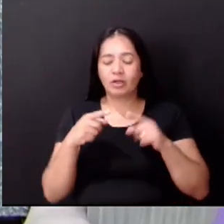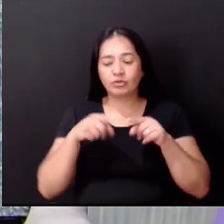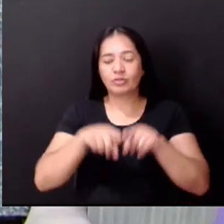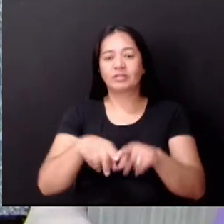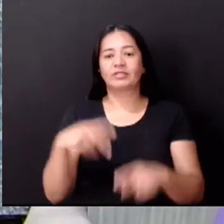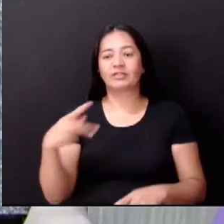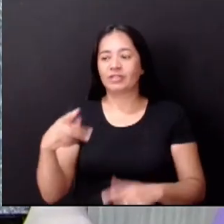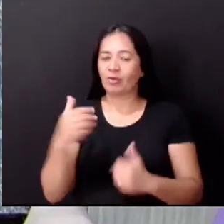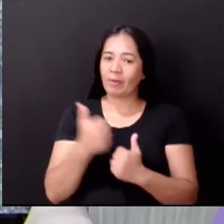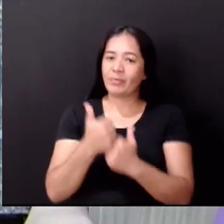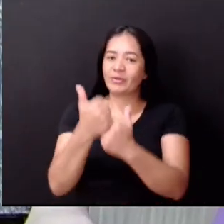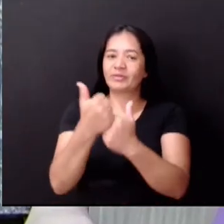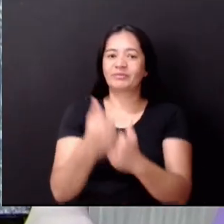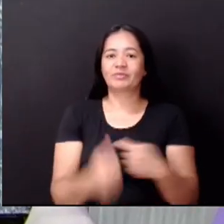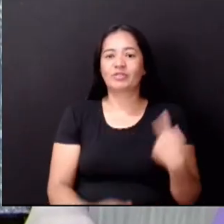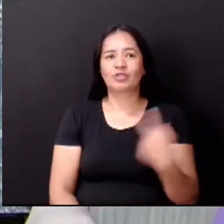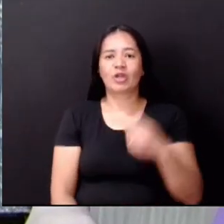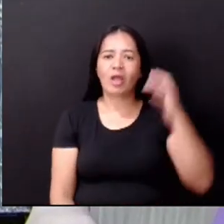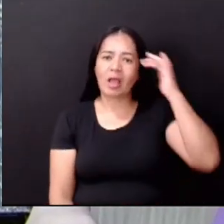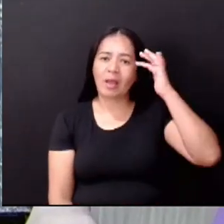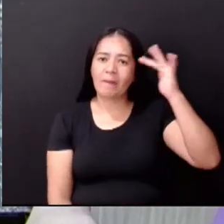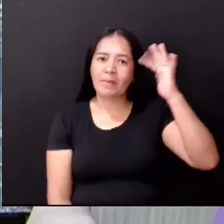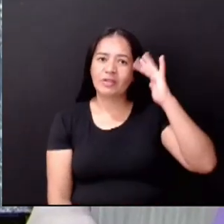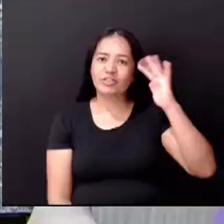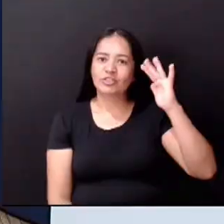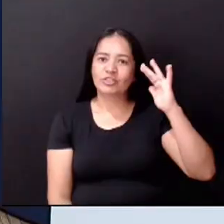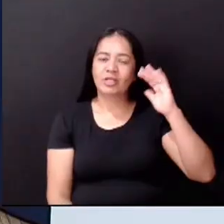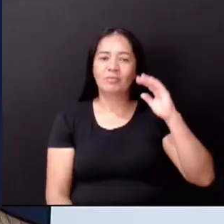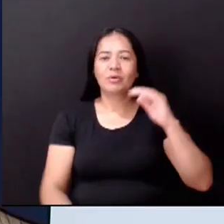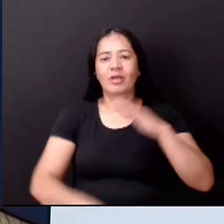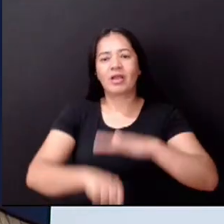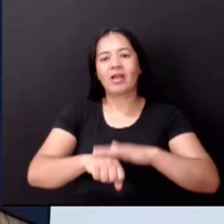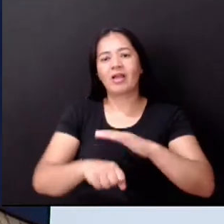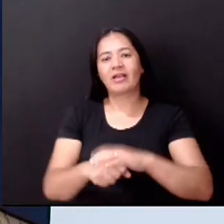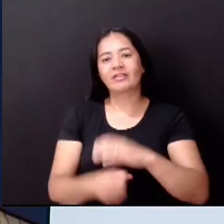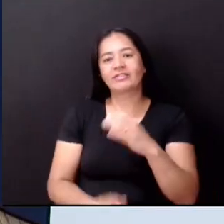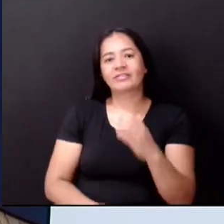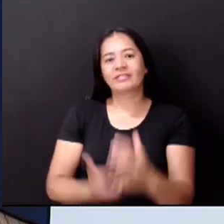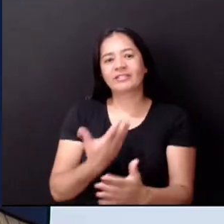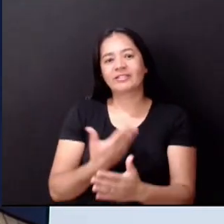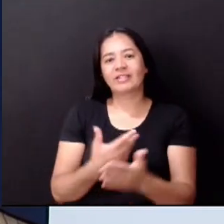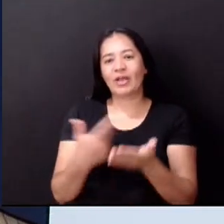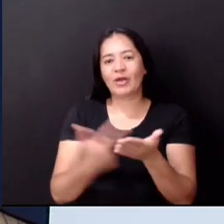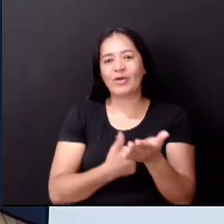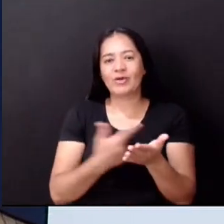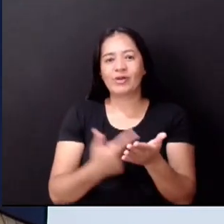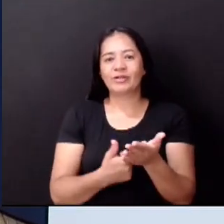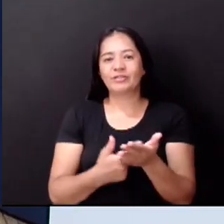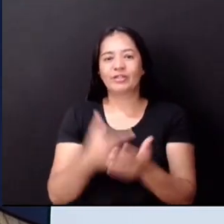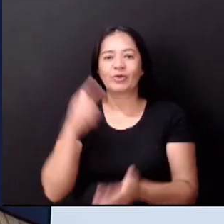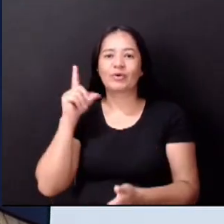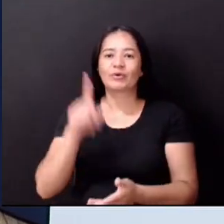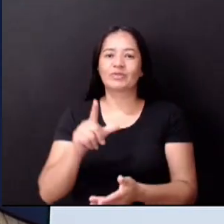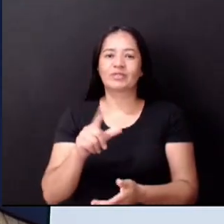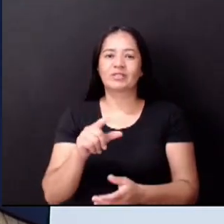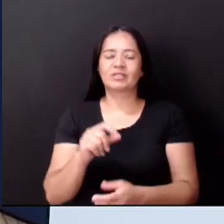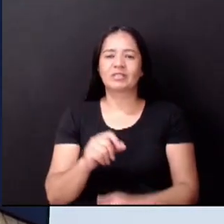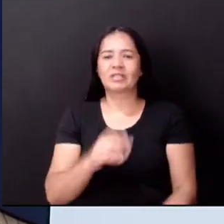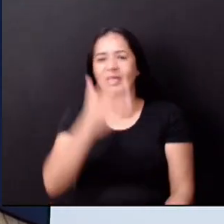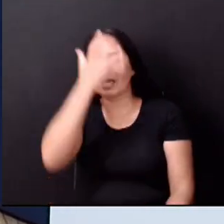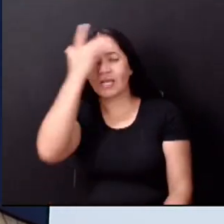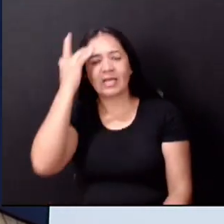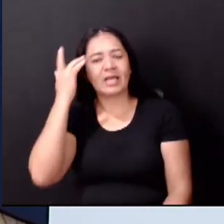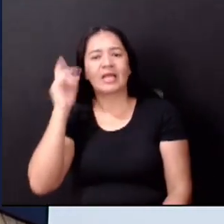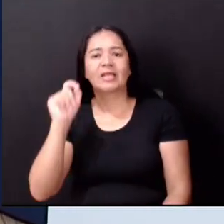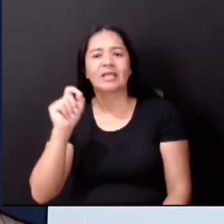nós imaginamos criar uma obra que desse conta da cadeia da reciclagem. Quem são os atores principais que